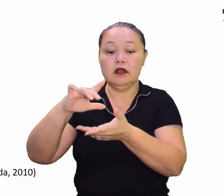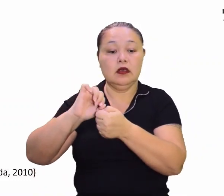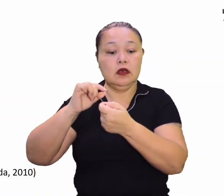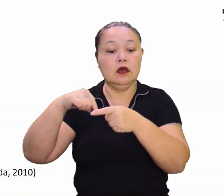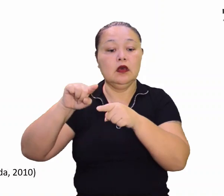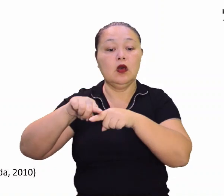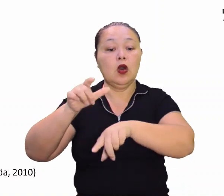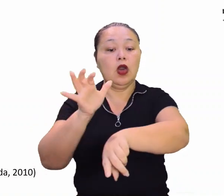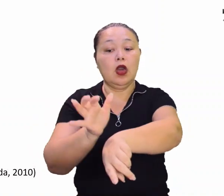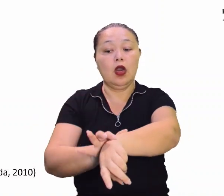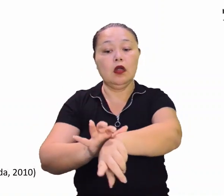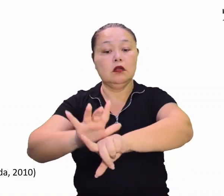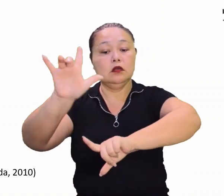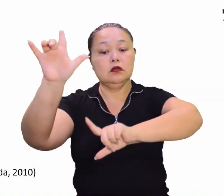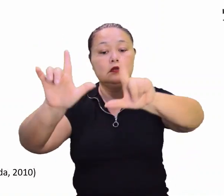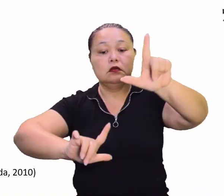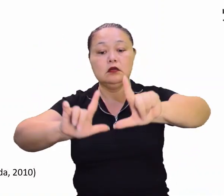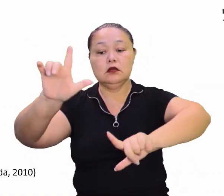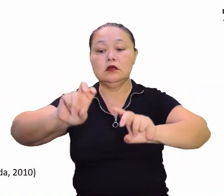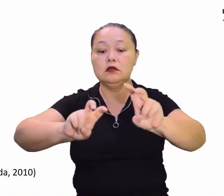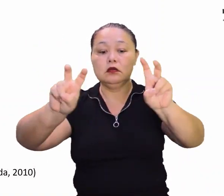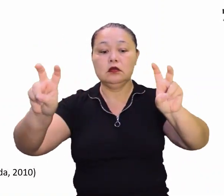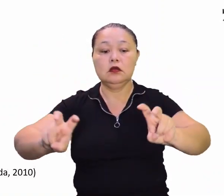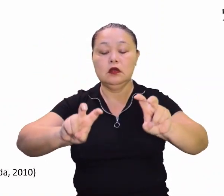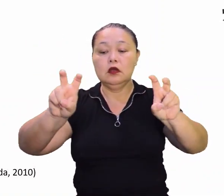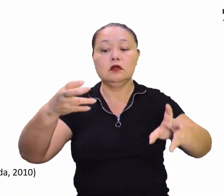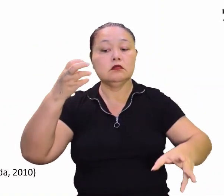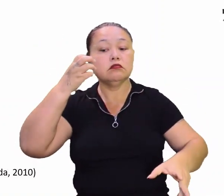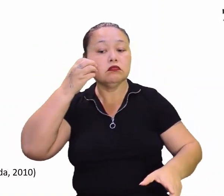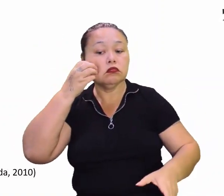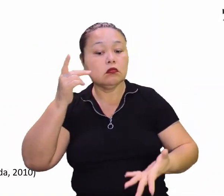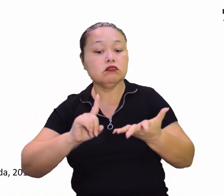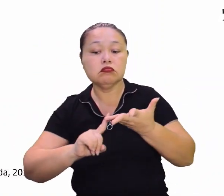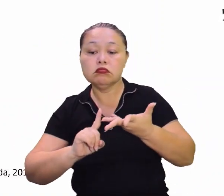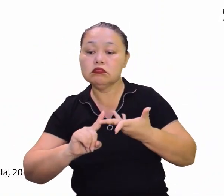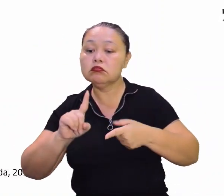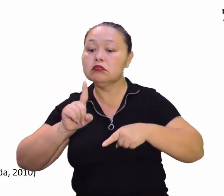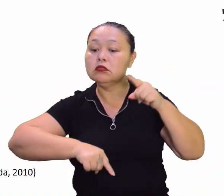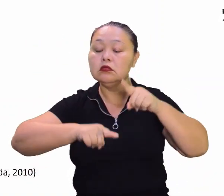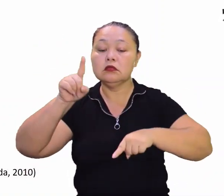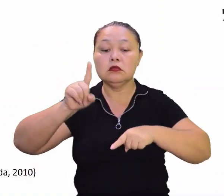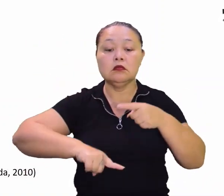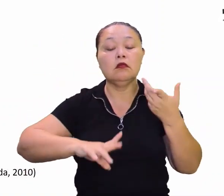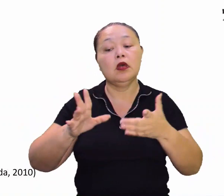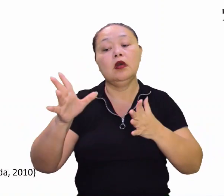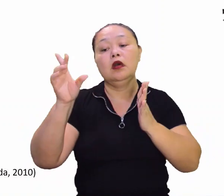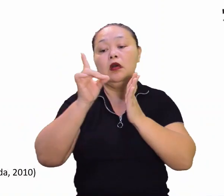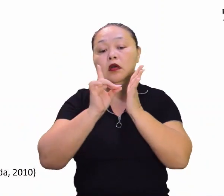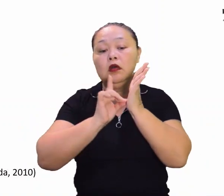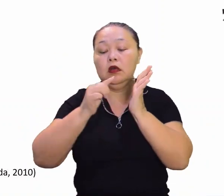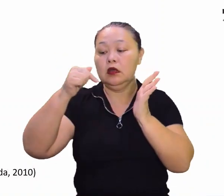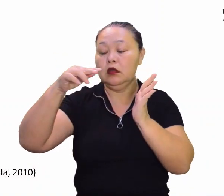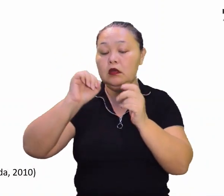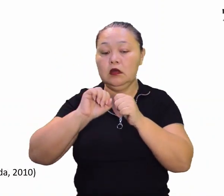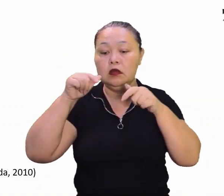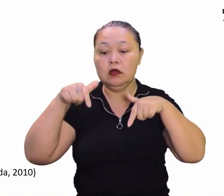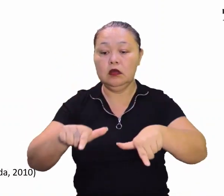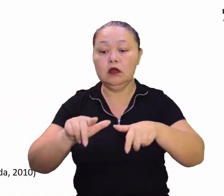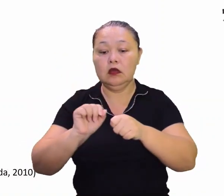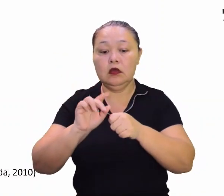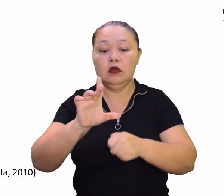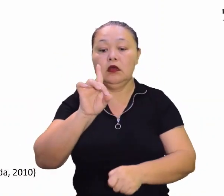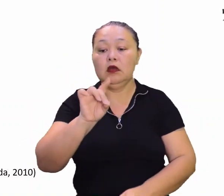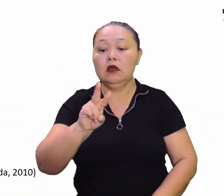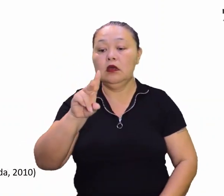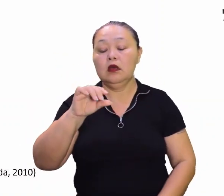televisores, microcomputadores, celulares, entre outros produtos. Mas na década de 70 era principalmente videocassete. O aparelho de